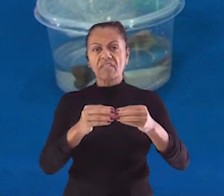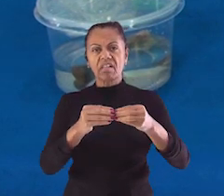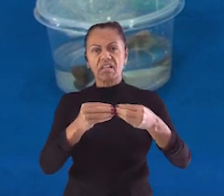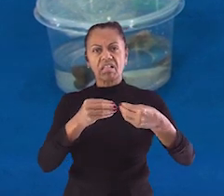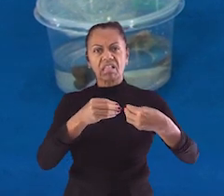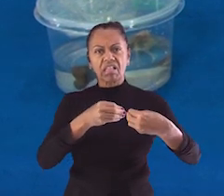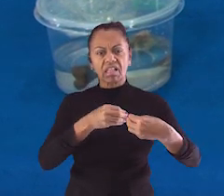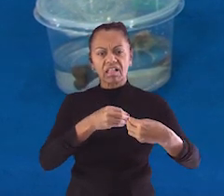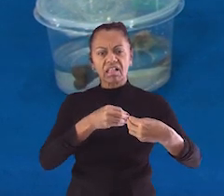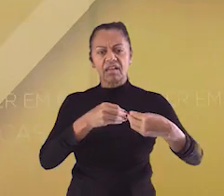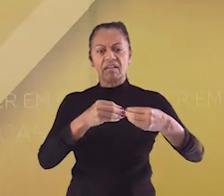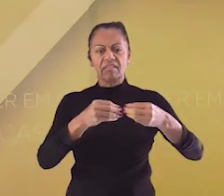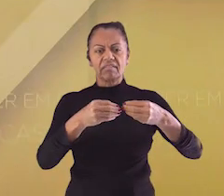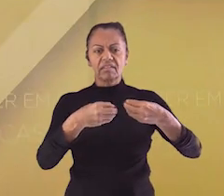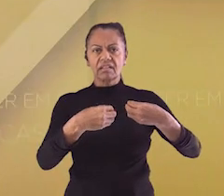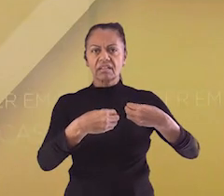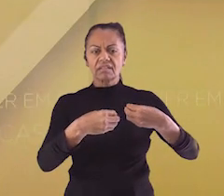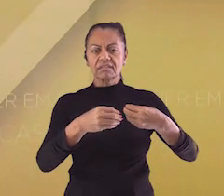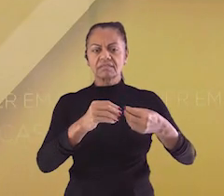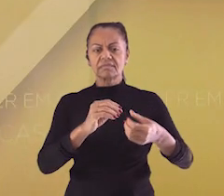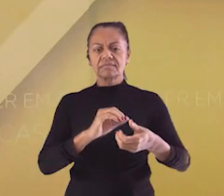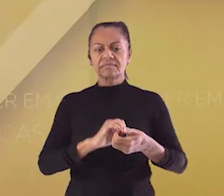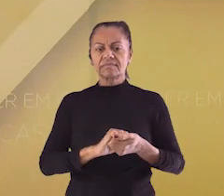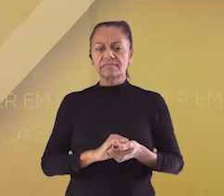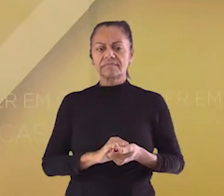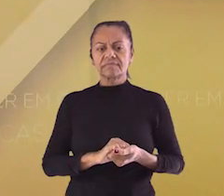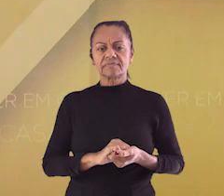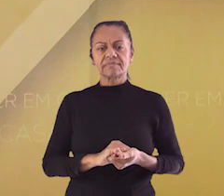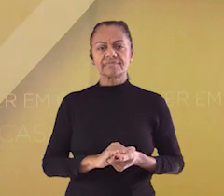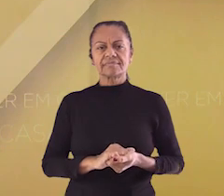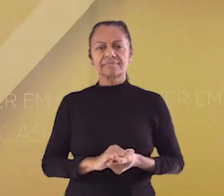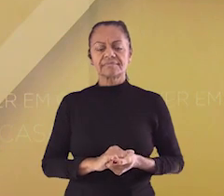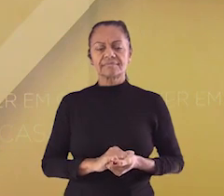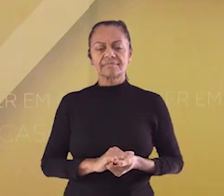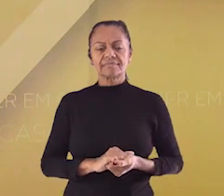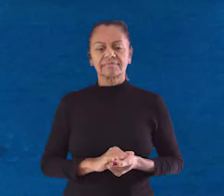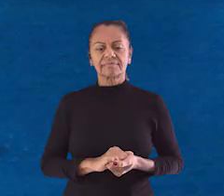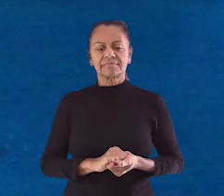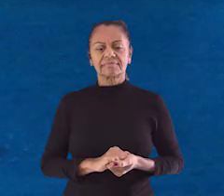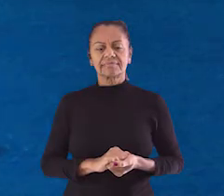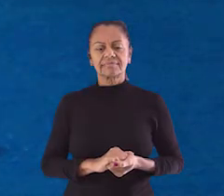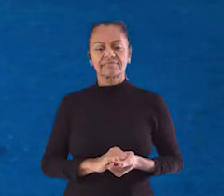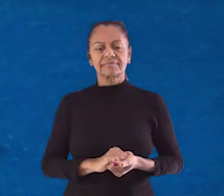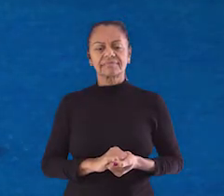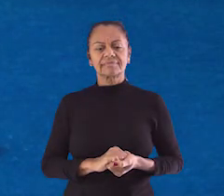Observe o osso. Olhe como ele ficou elástico. Espera aí um pouco.